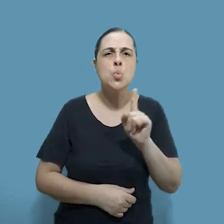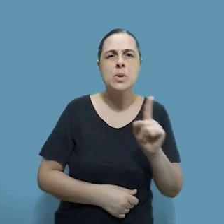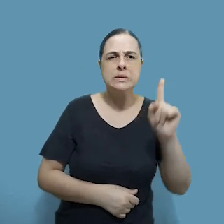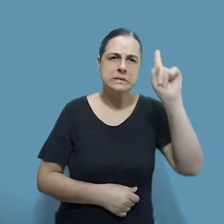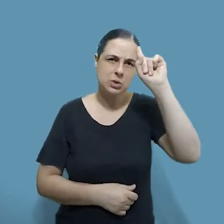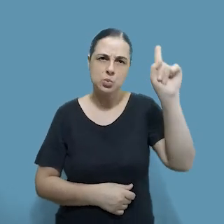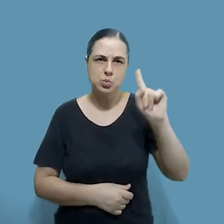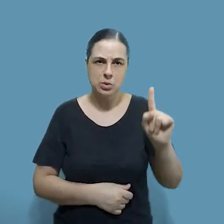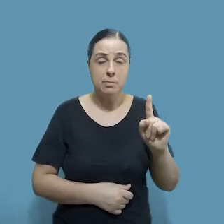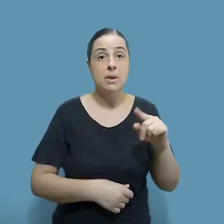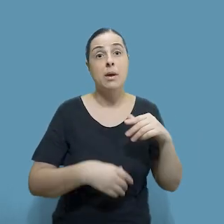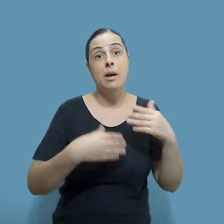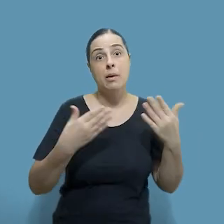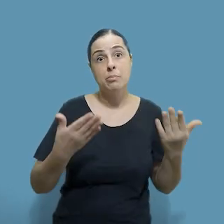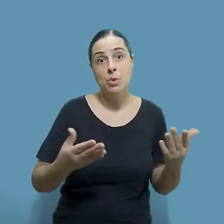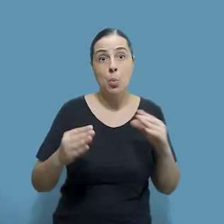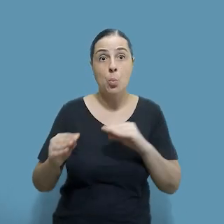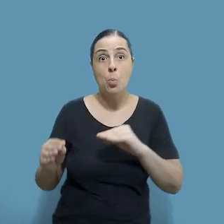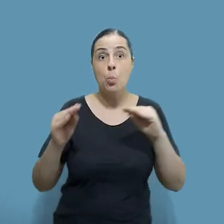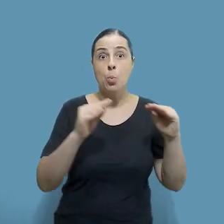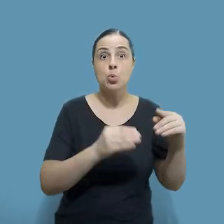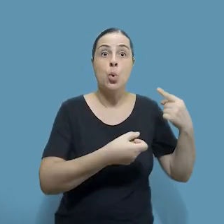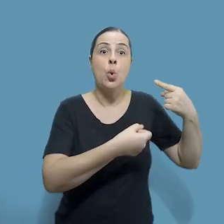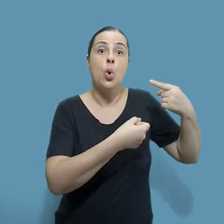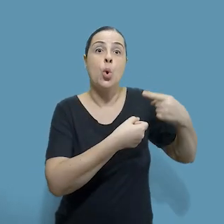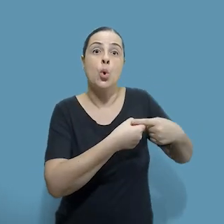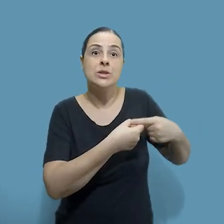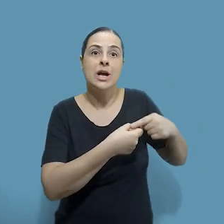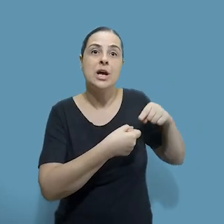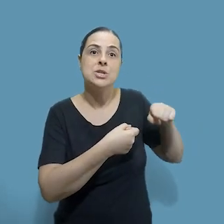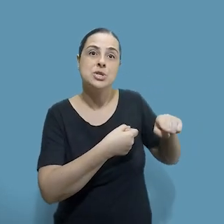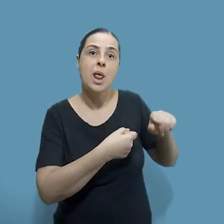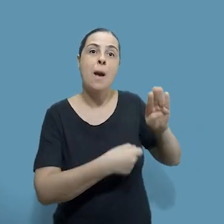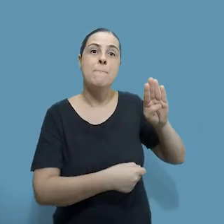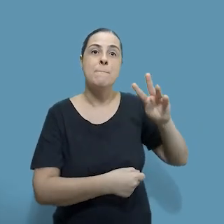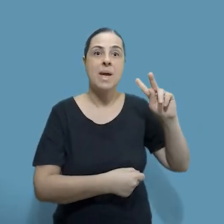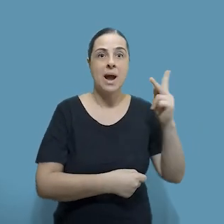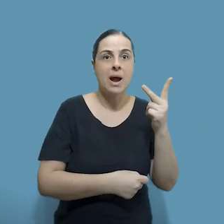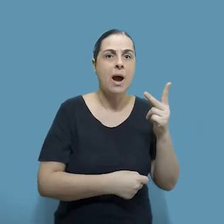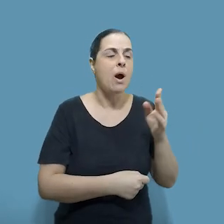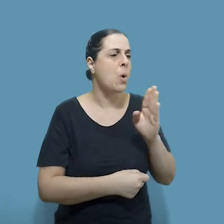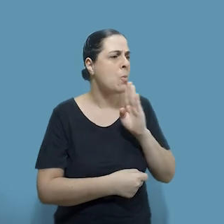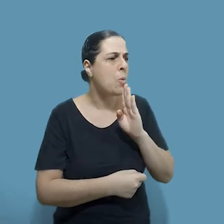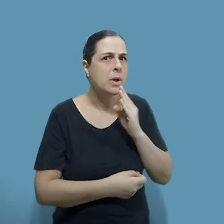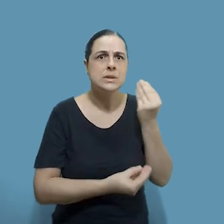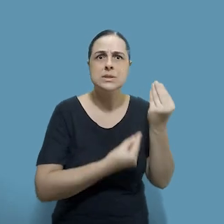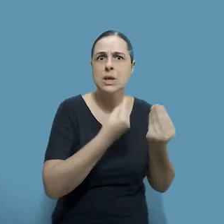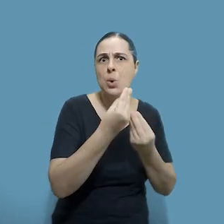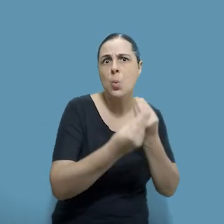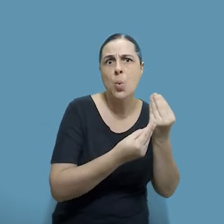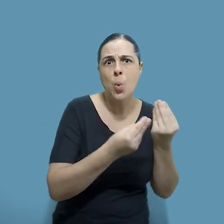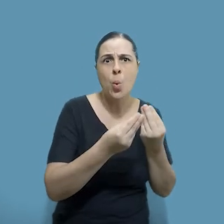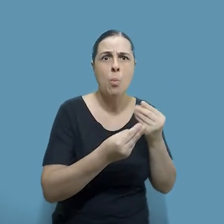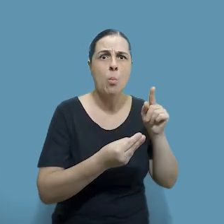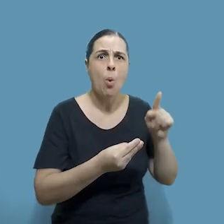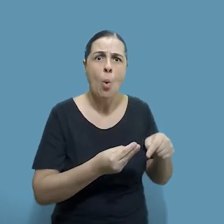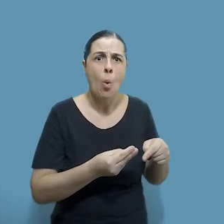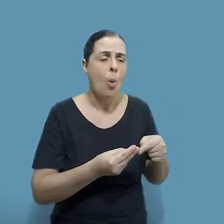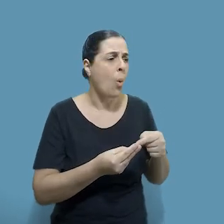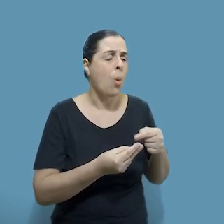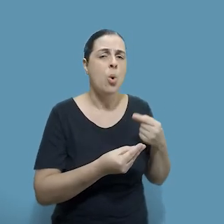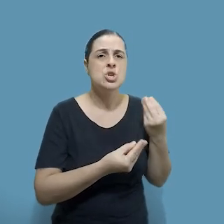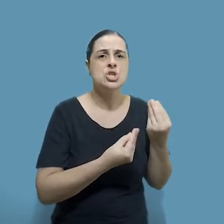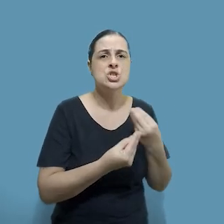para Belo Horizonte para aprender o método Montessori. Voltou, contratou uma